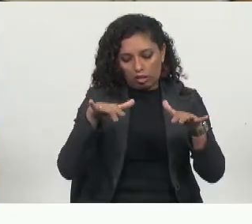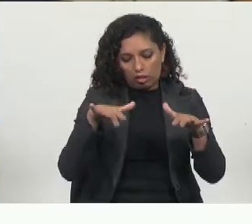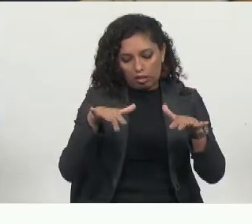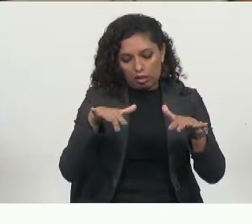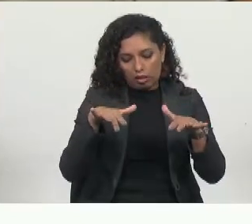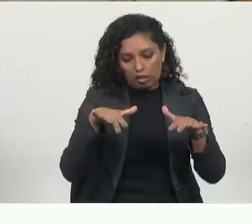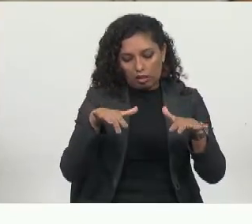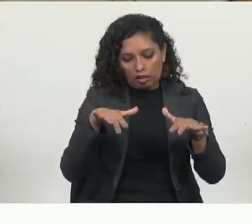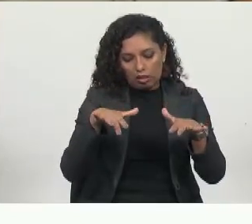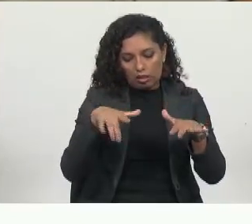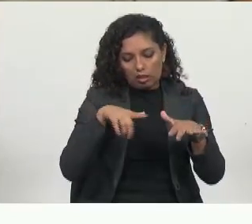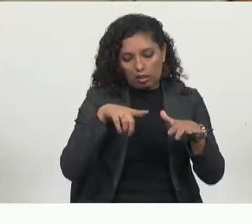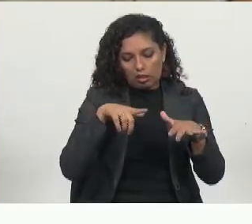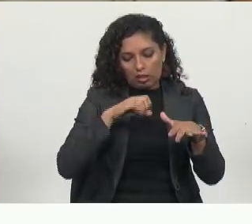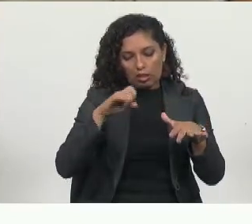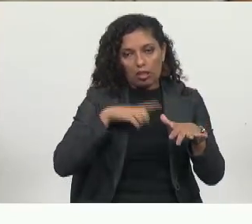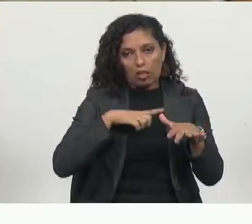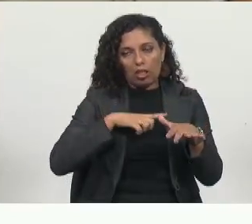uma retaguarda,